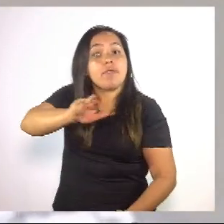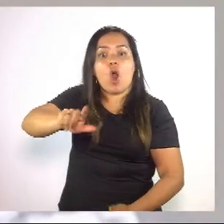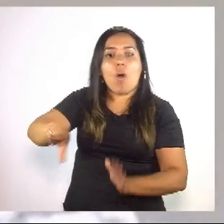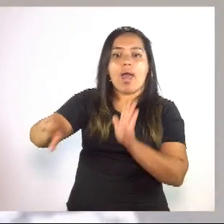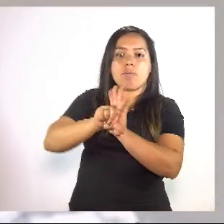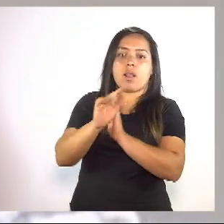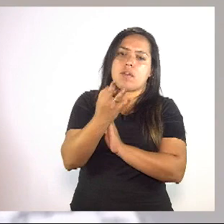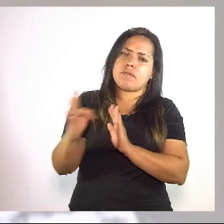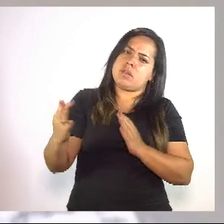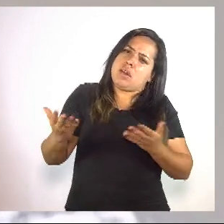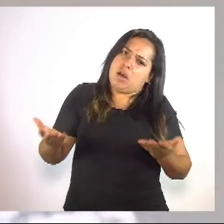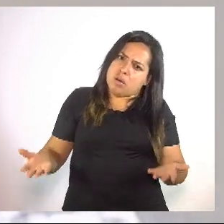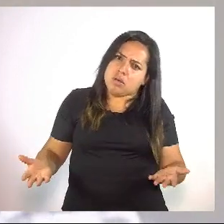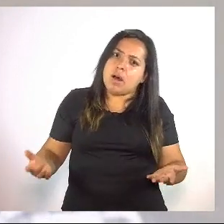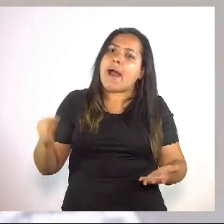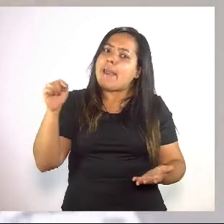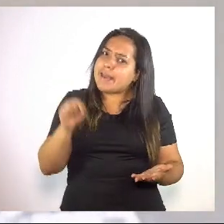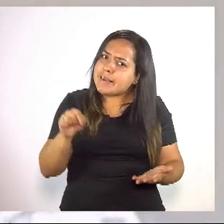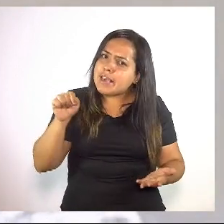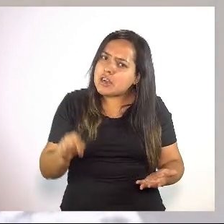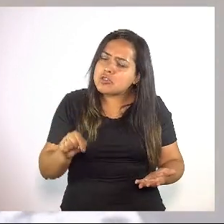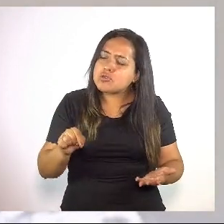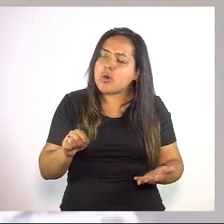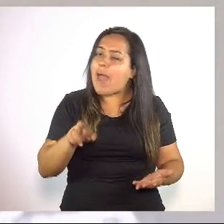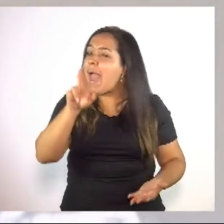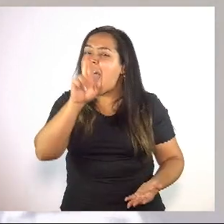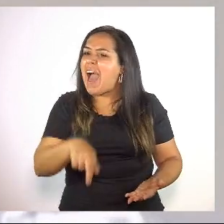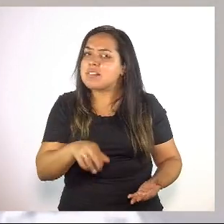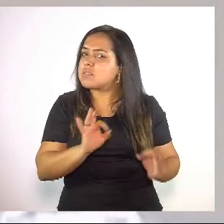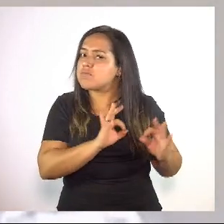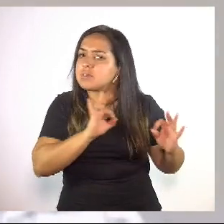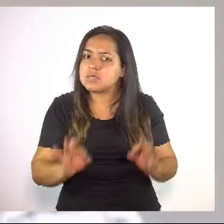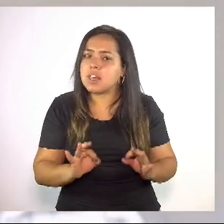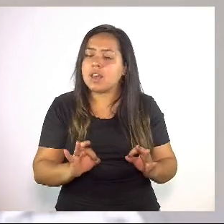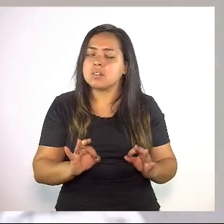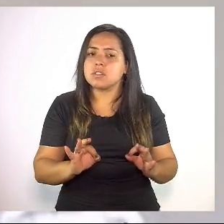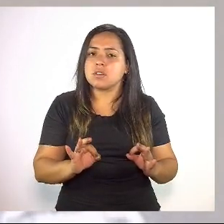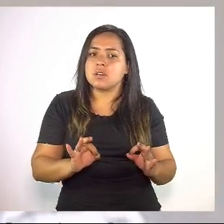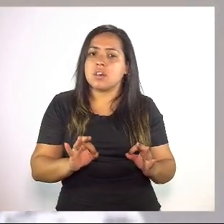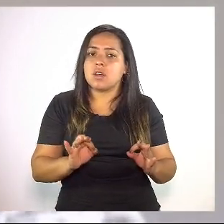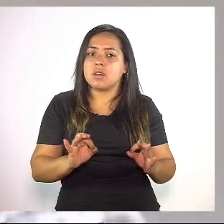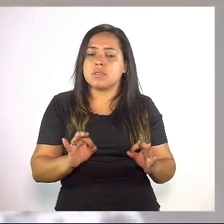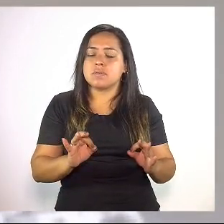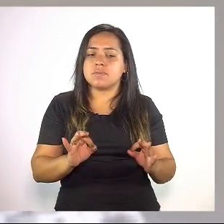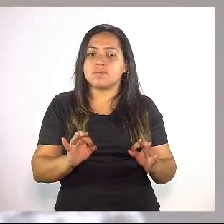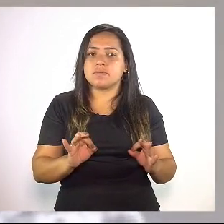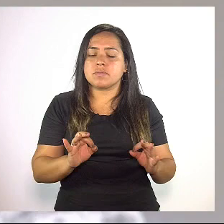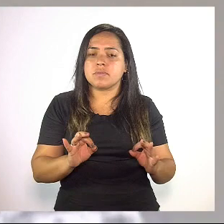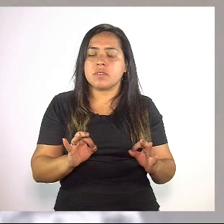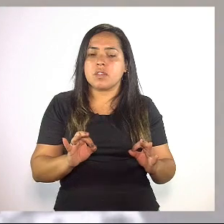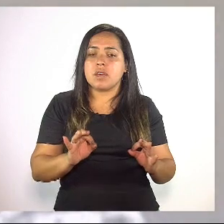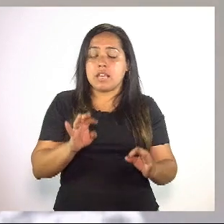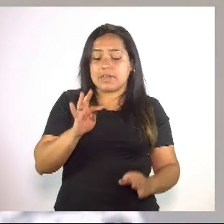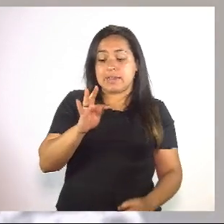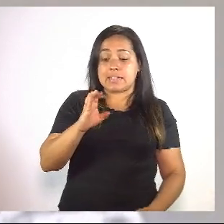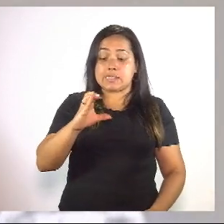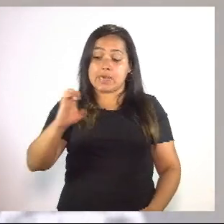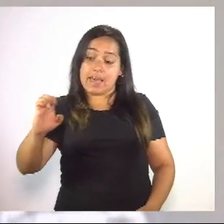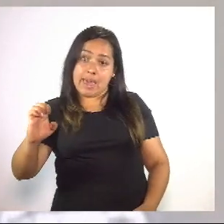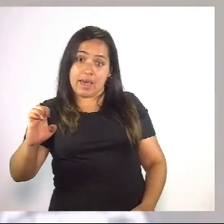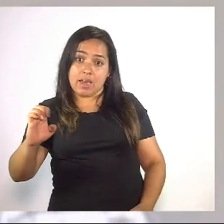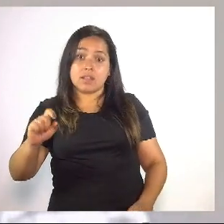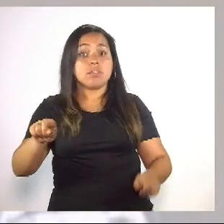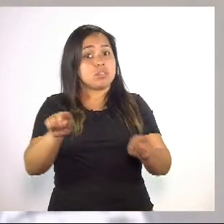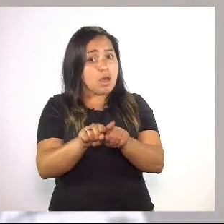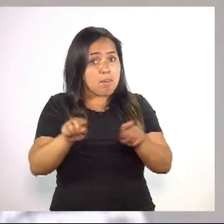federal. Isso, por si só, é razão suficiente, não apenas para nós, mas para o TCE também,